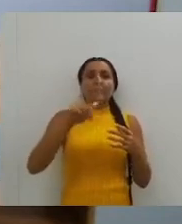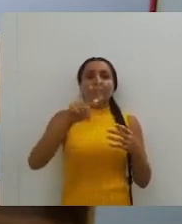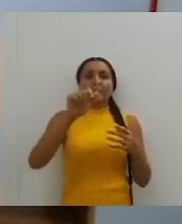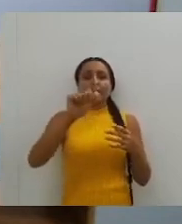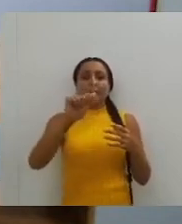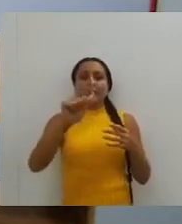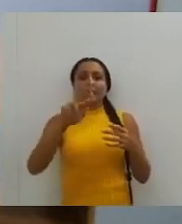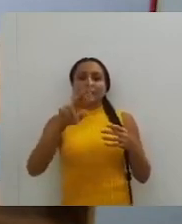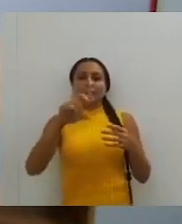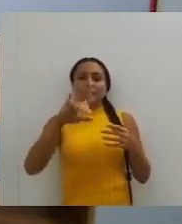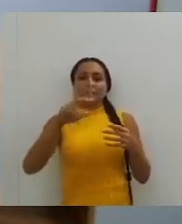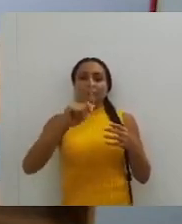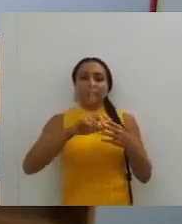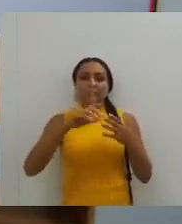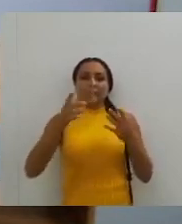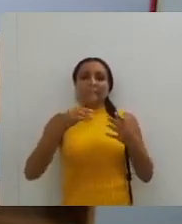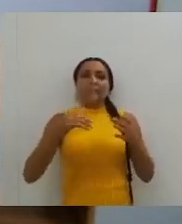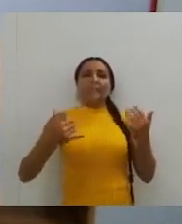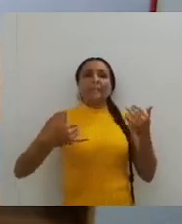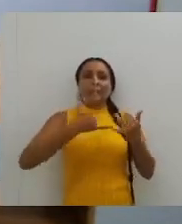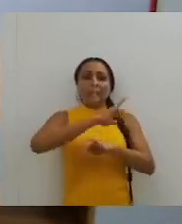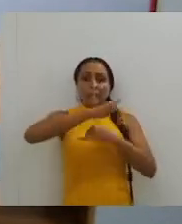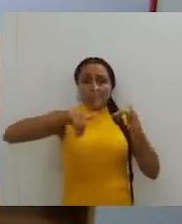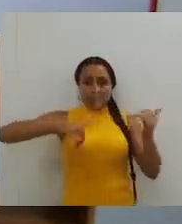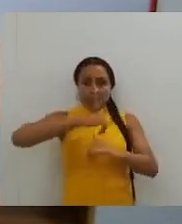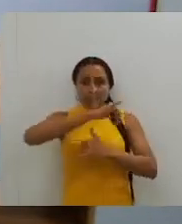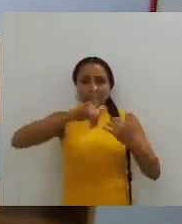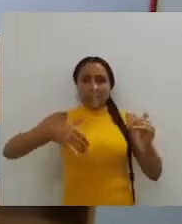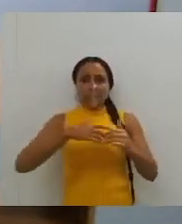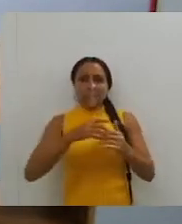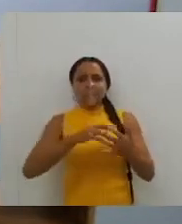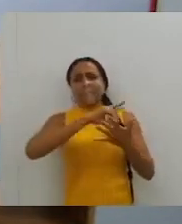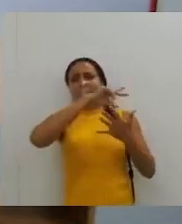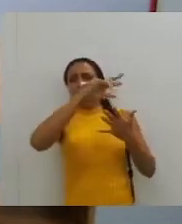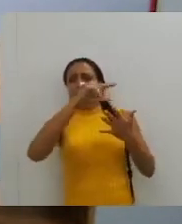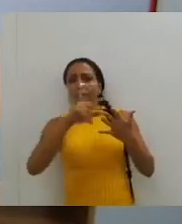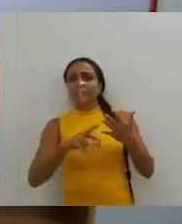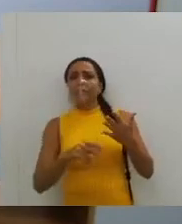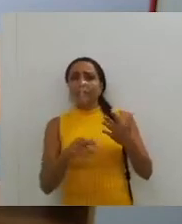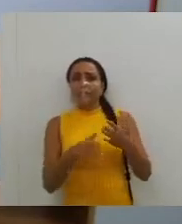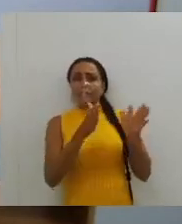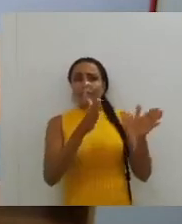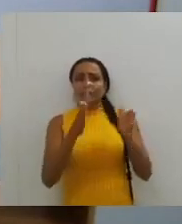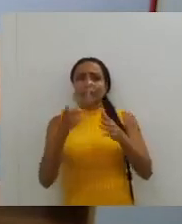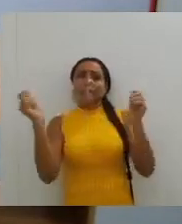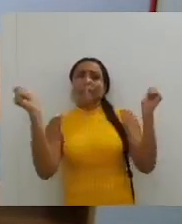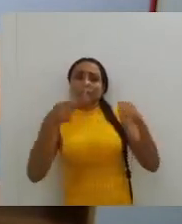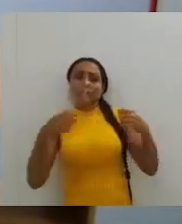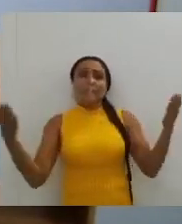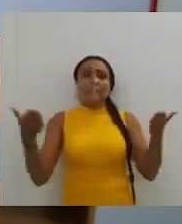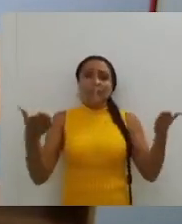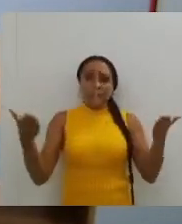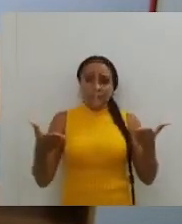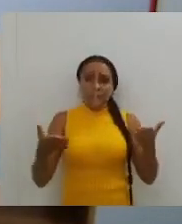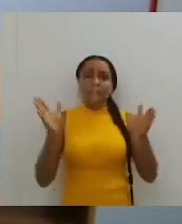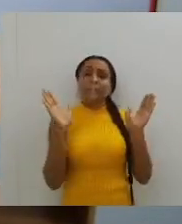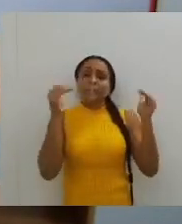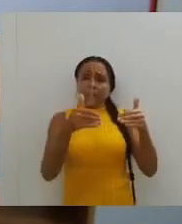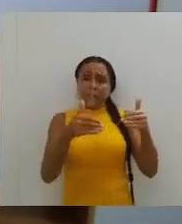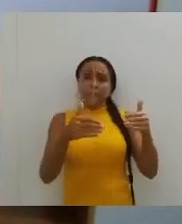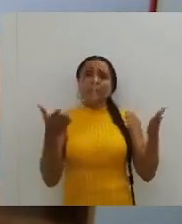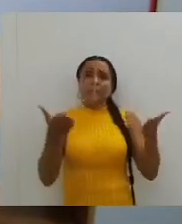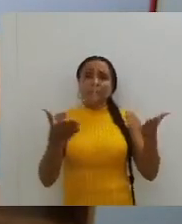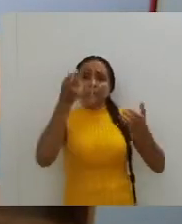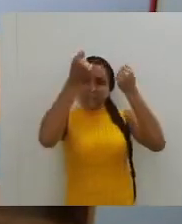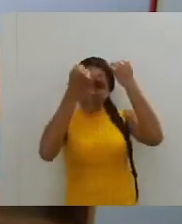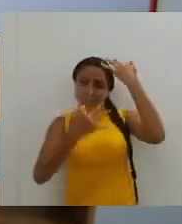força eletromagnética. Aplicamos essas forças em diversas situações possíveis. Agora o nosso foco é